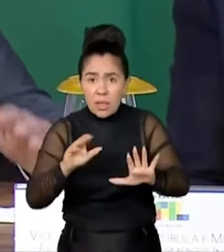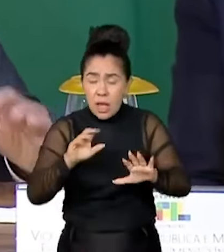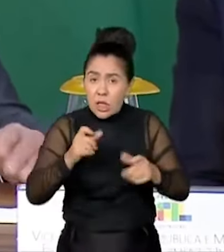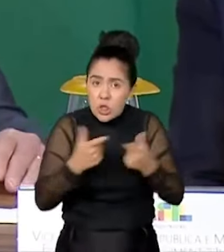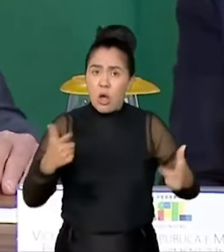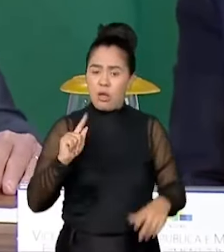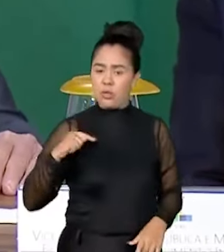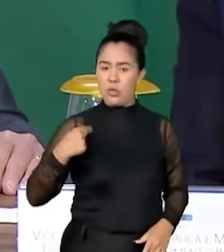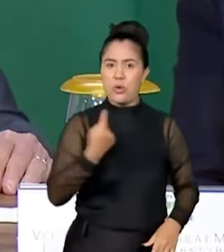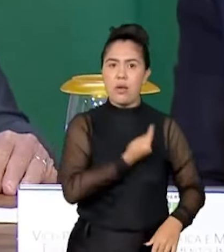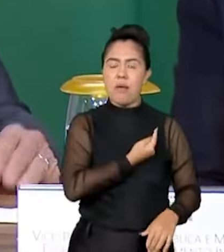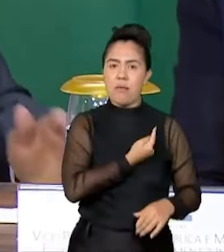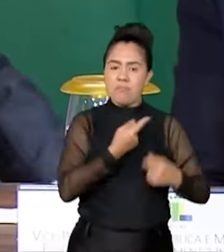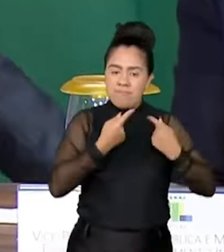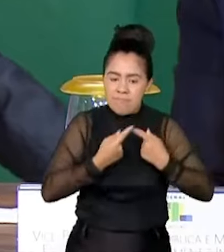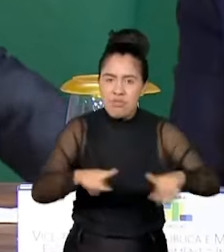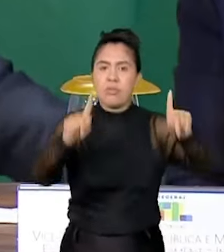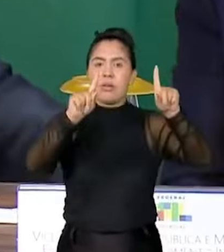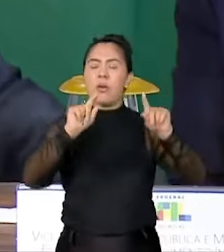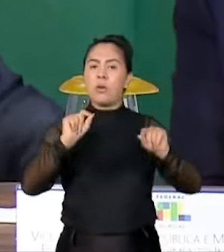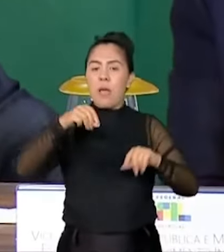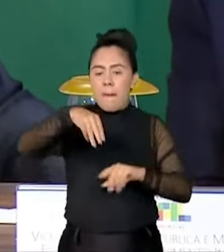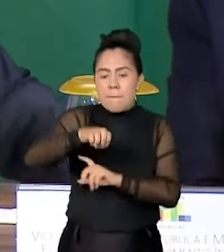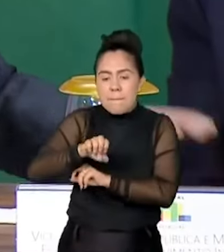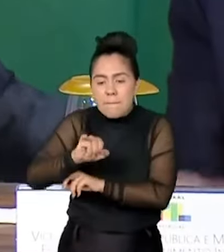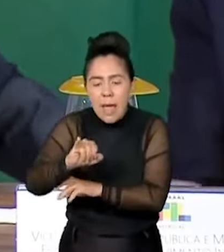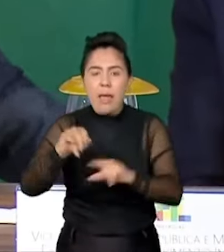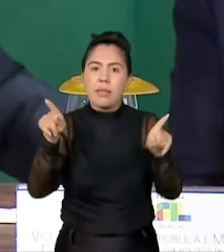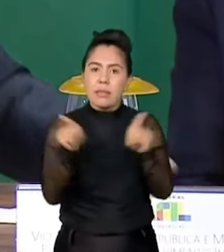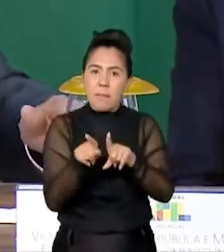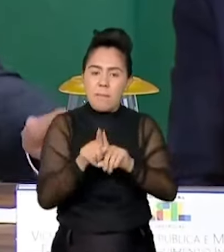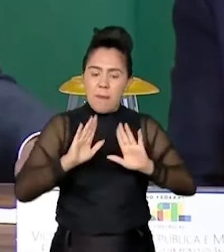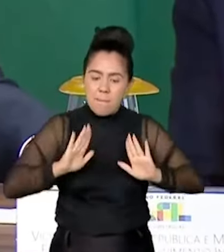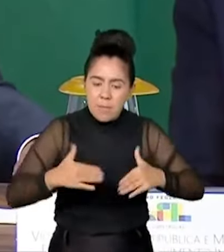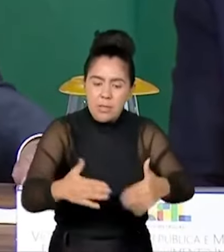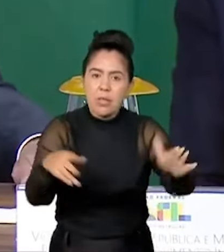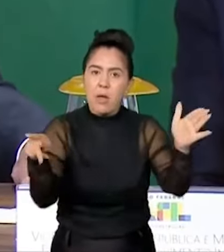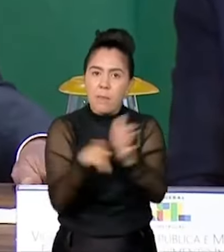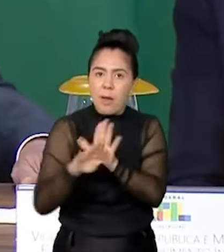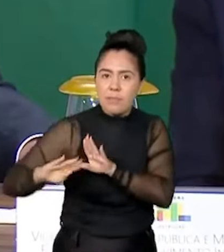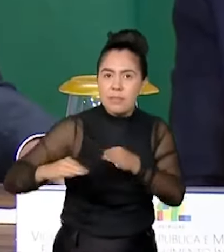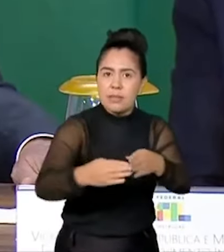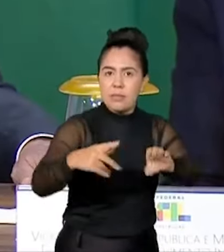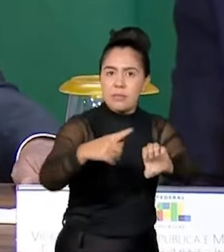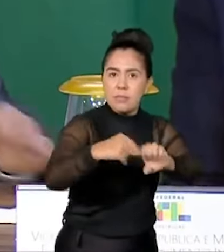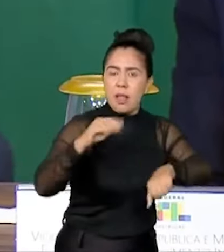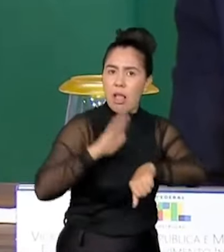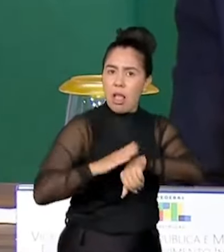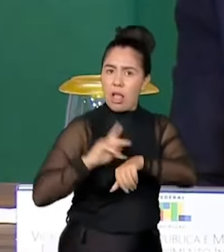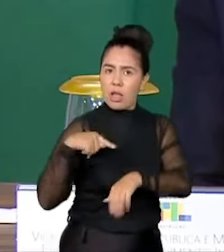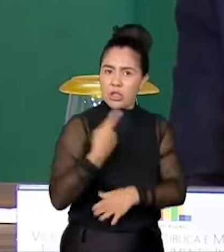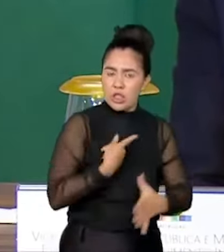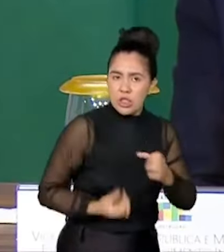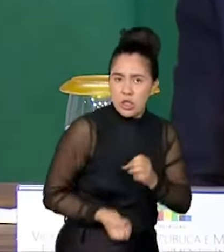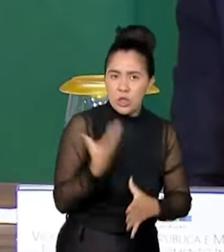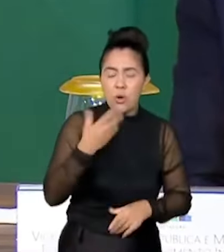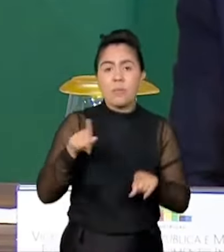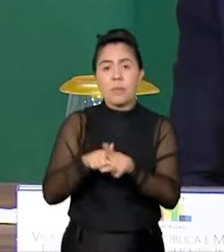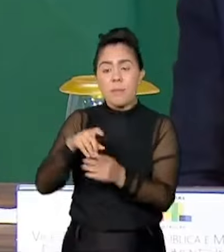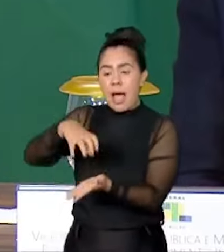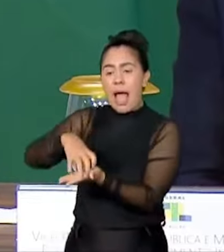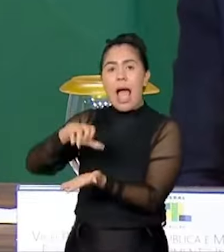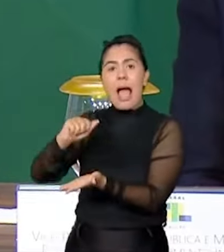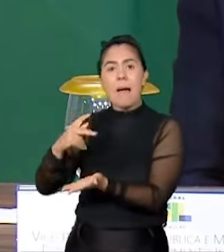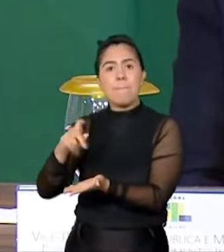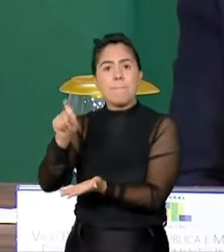Empresa, não tinha o MEI, não tinha o Ministério da Pequena e Média Empresa que nós criamos, o Apex não